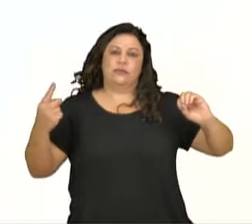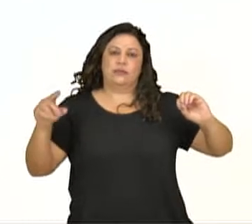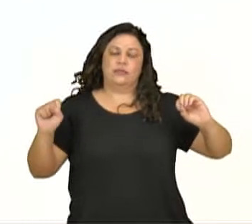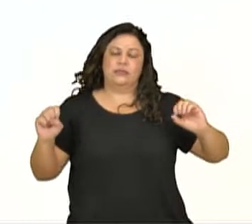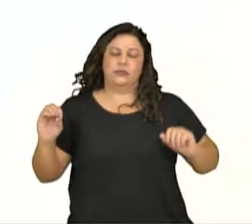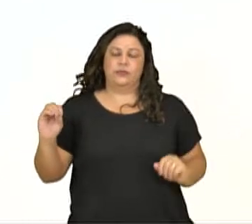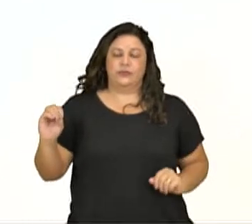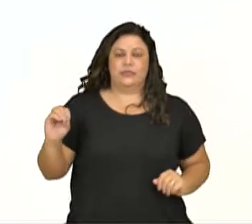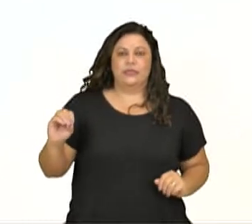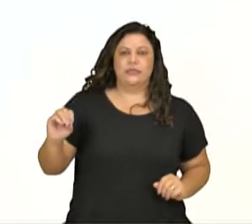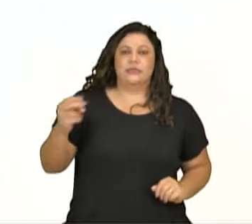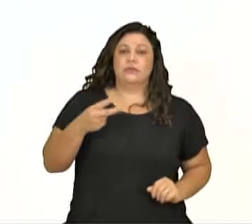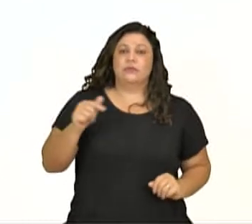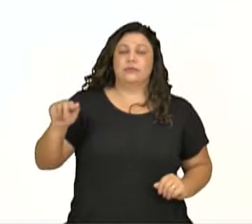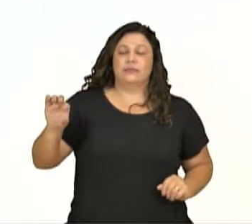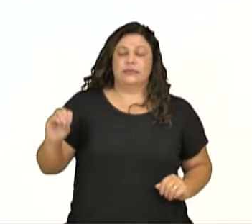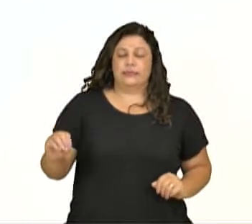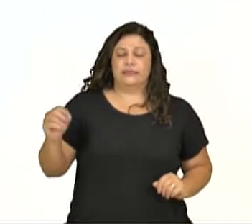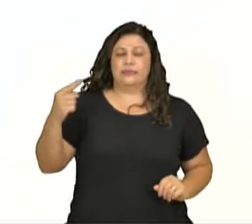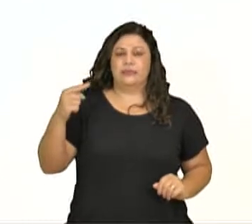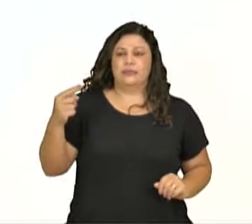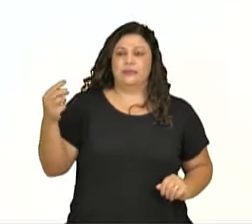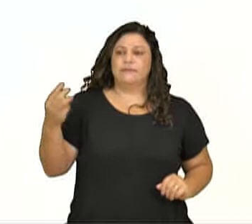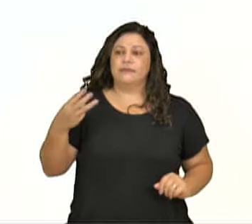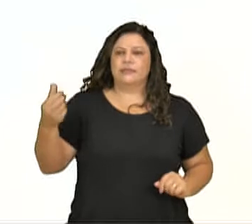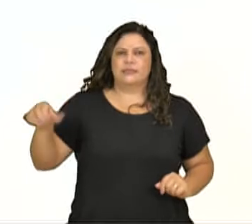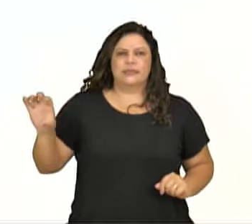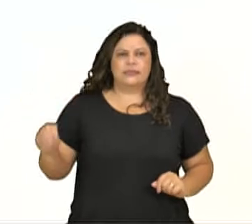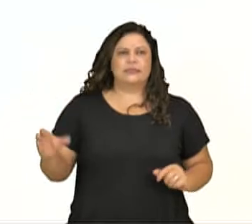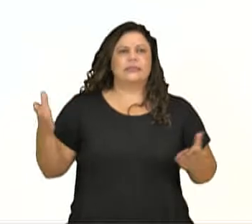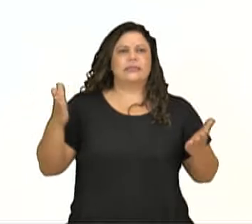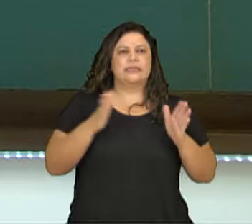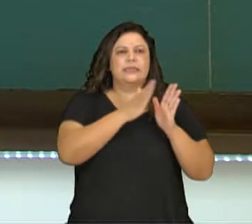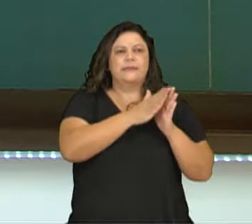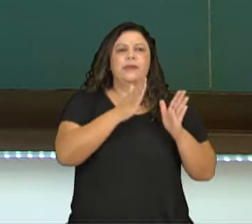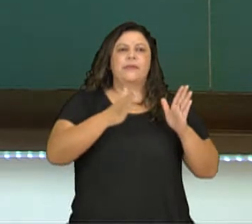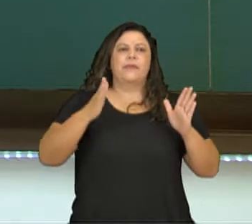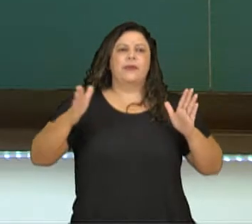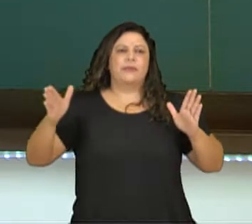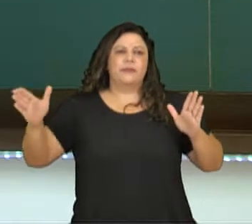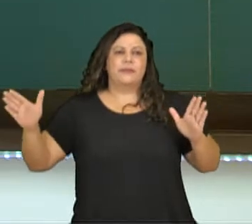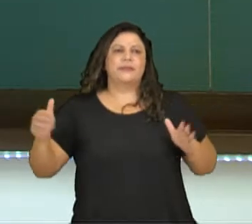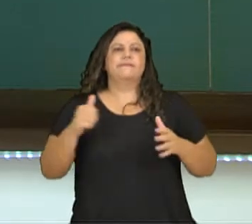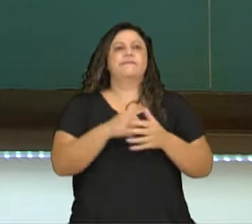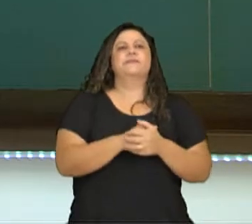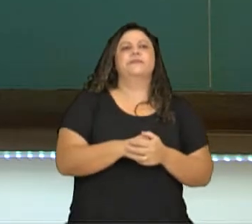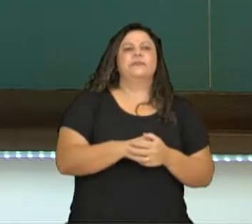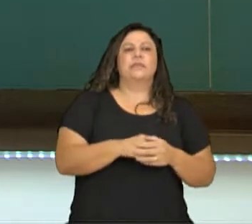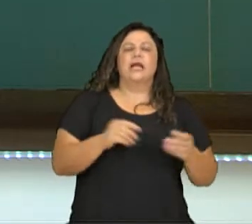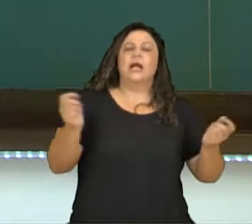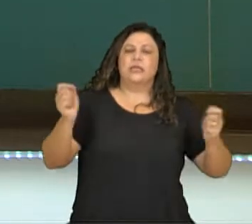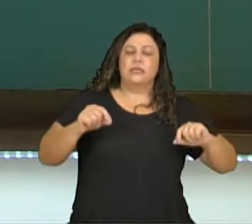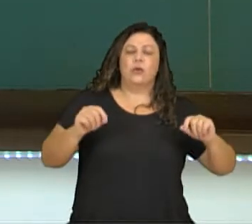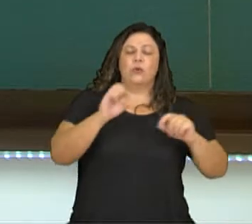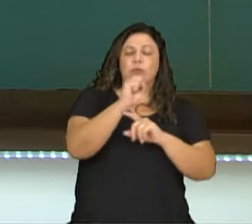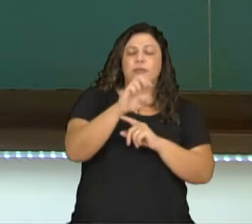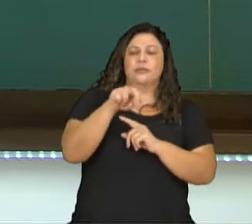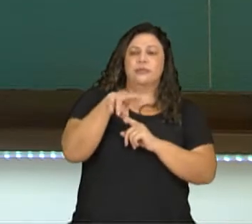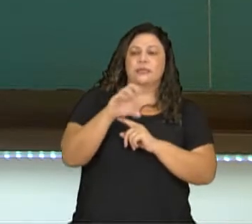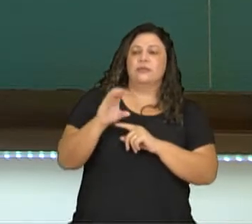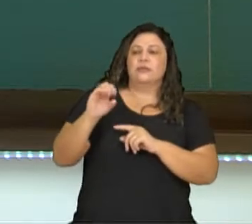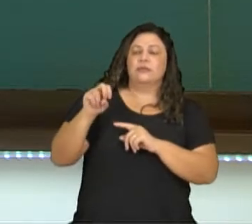180, 270 e 360 graus, com os seus valores de seno e cosseno. Então, aqui são ângulos